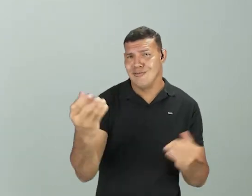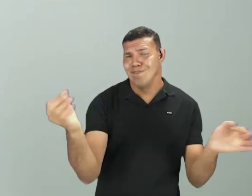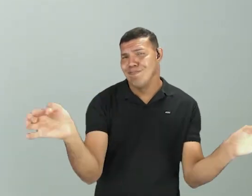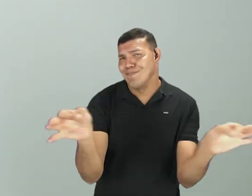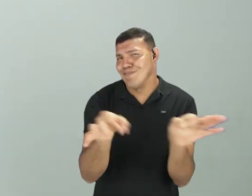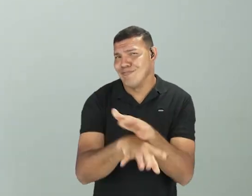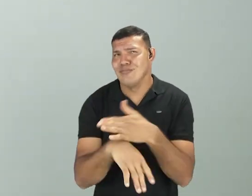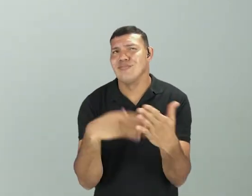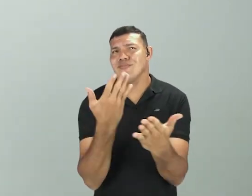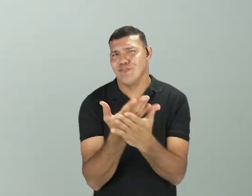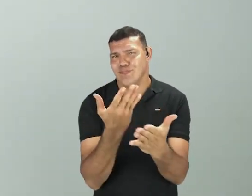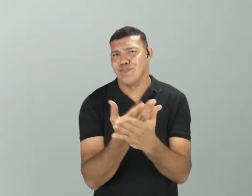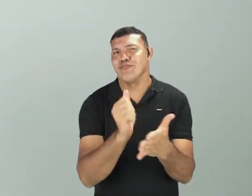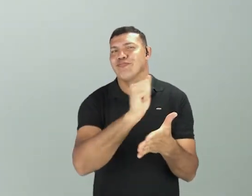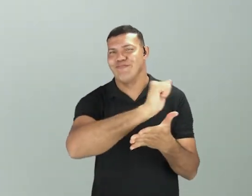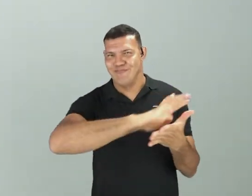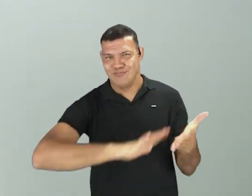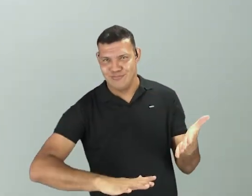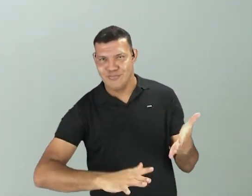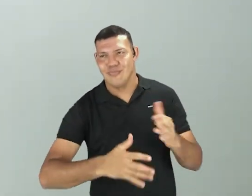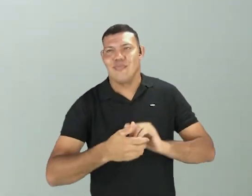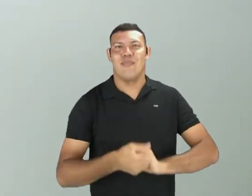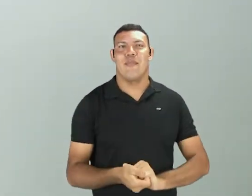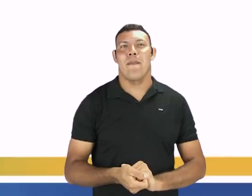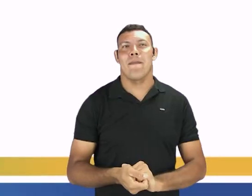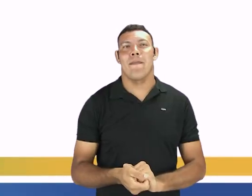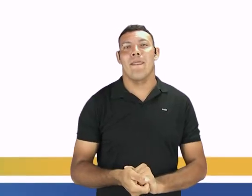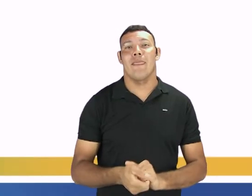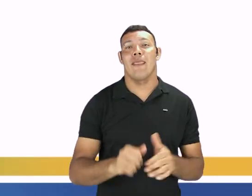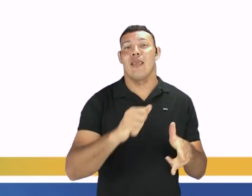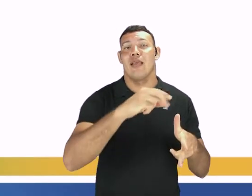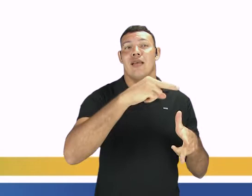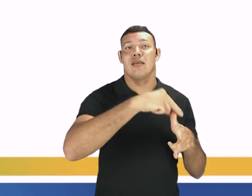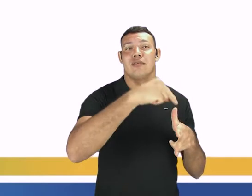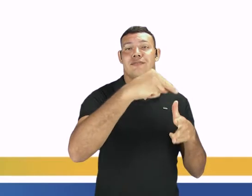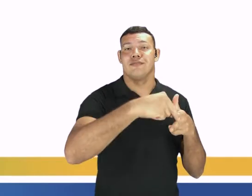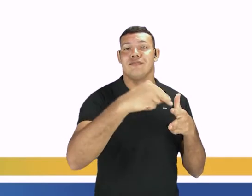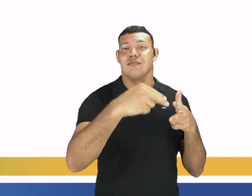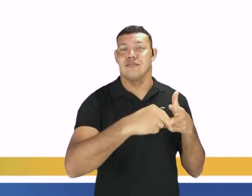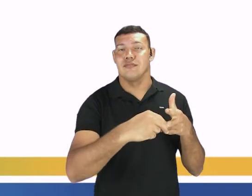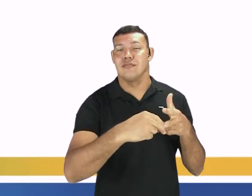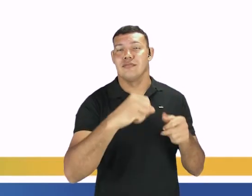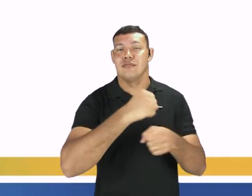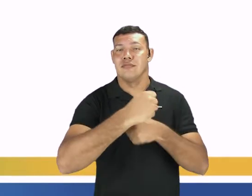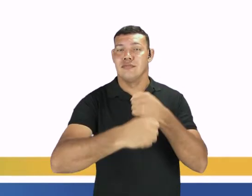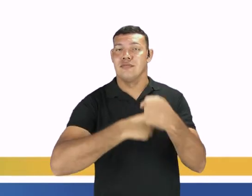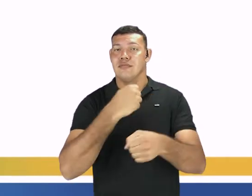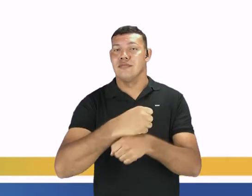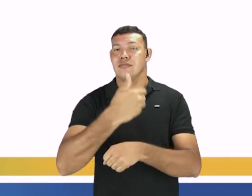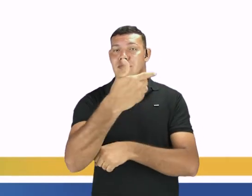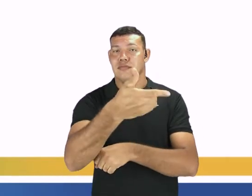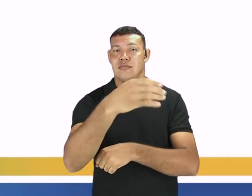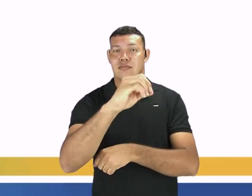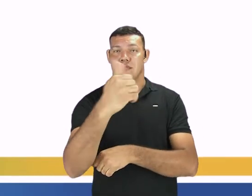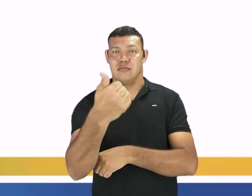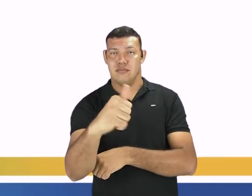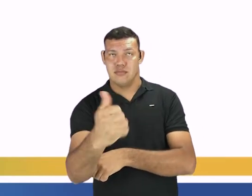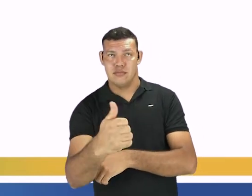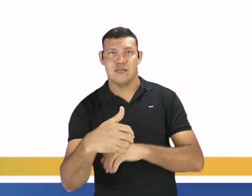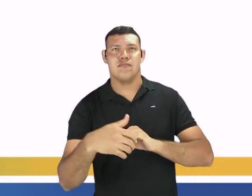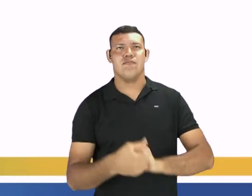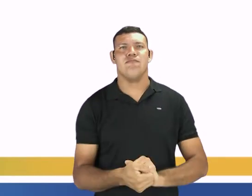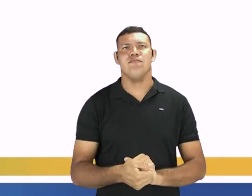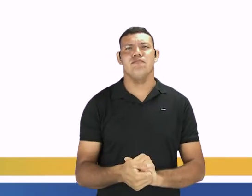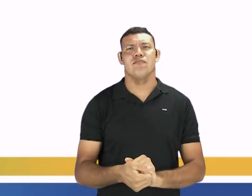hoje, vamos para o nosso exercitando. Questão de Enem do ano de 2011. completamente